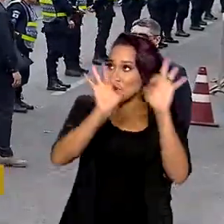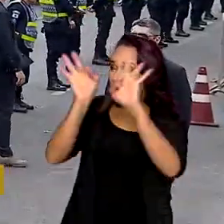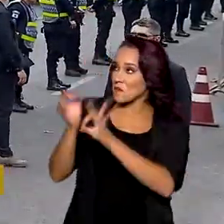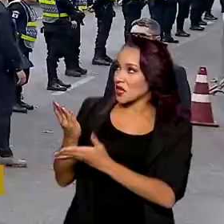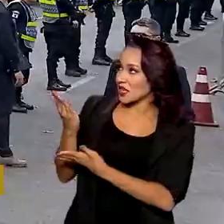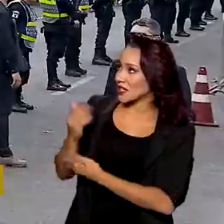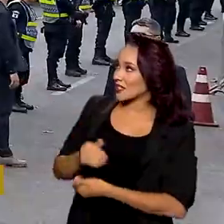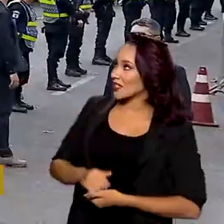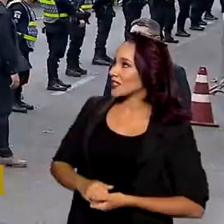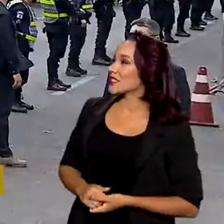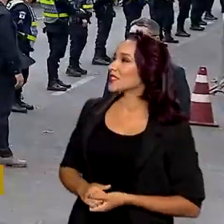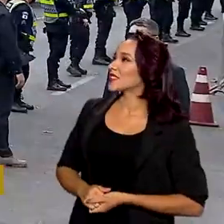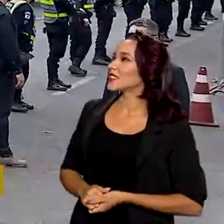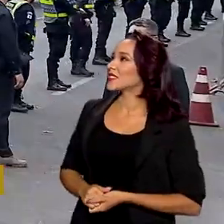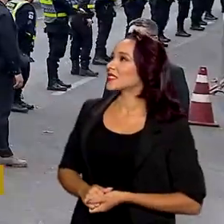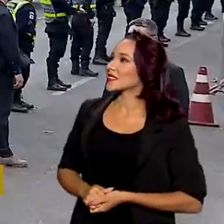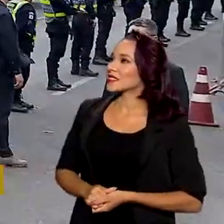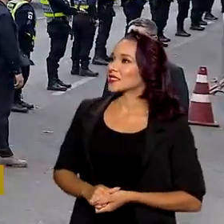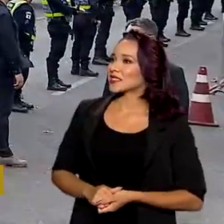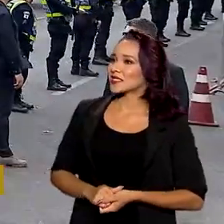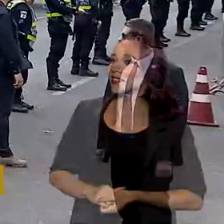então.